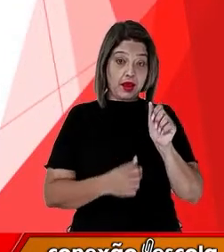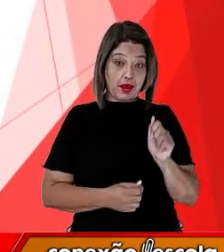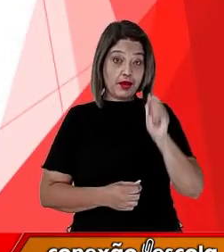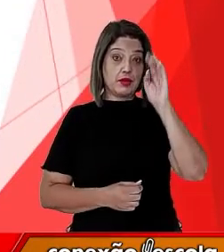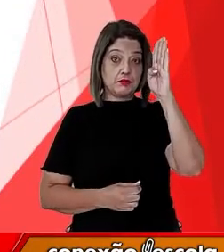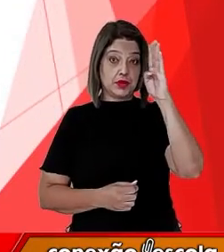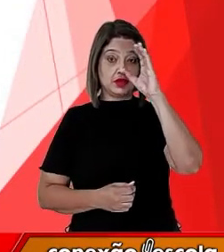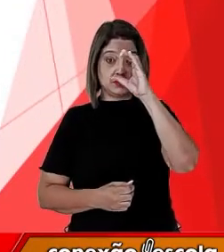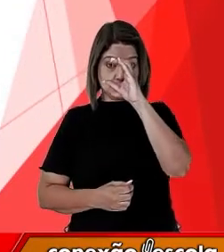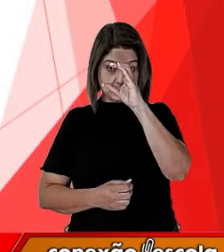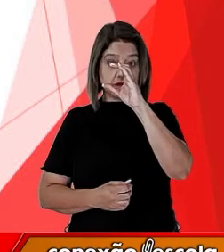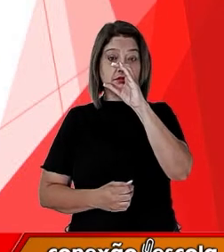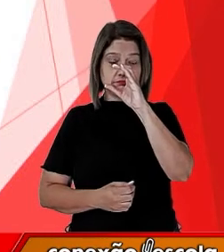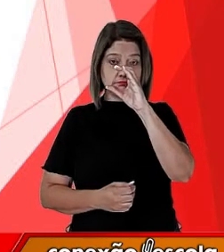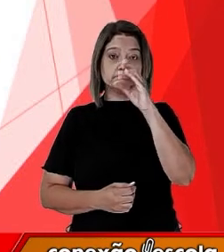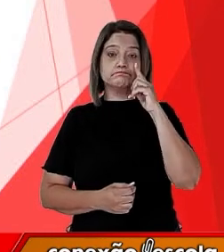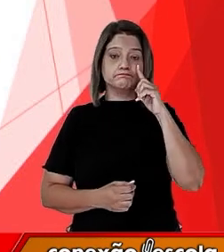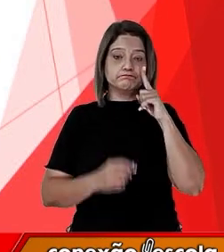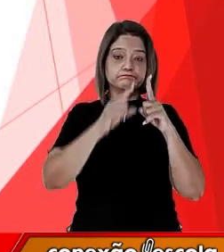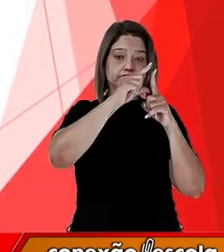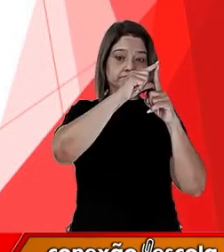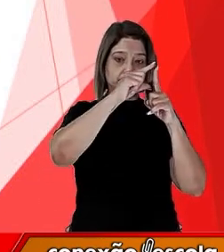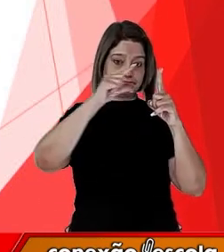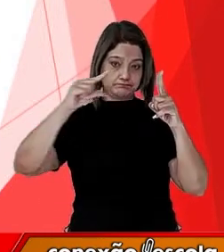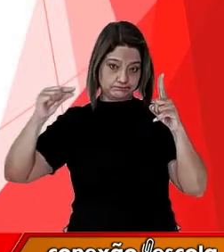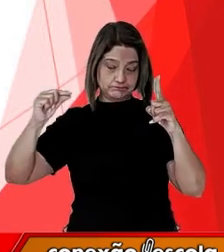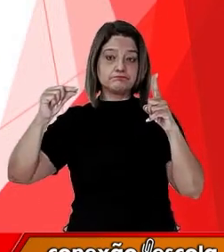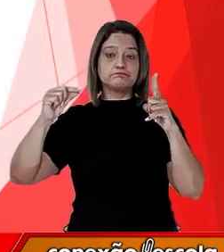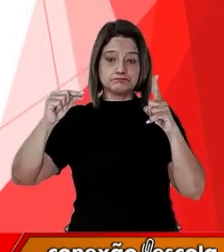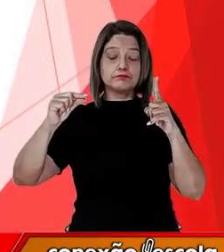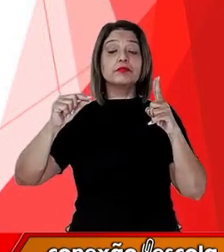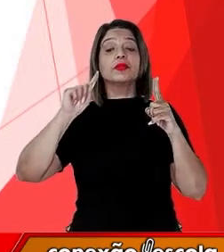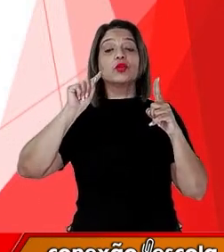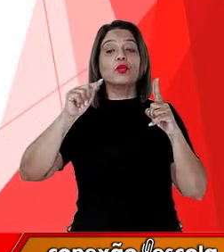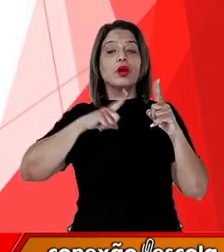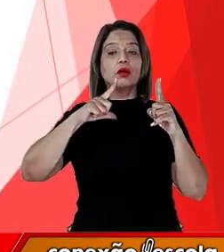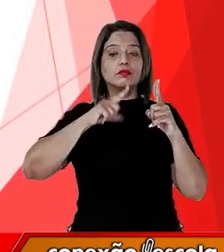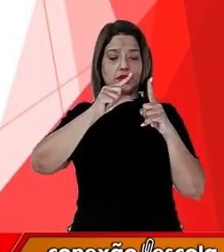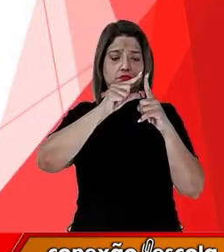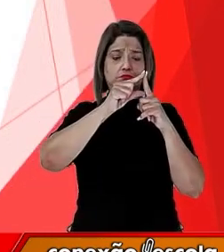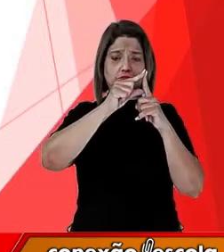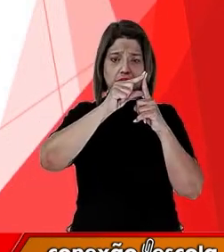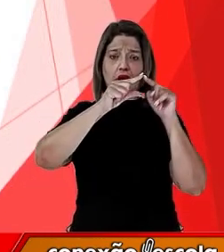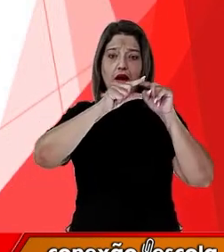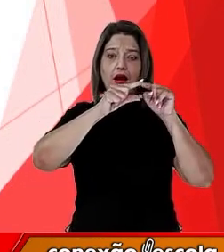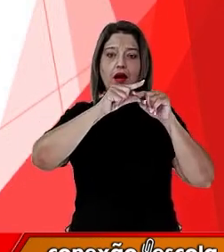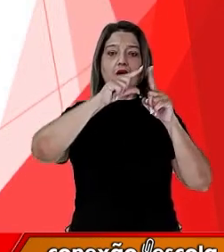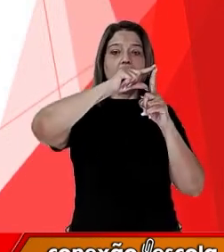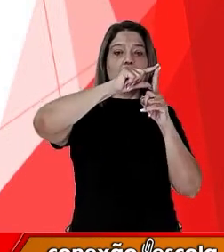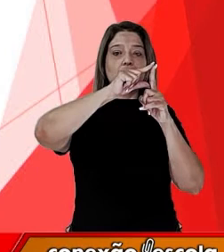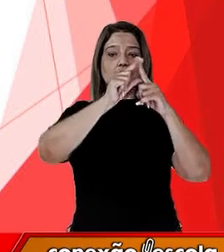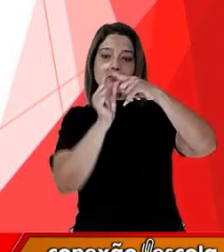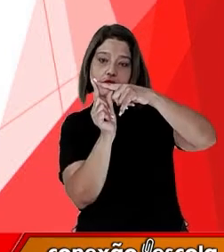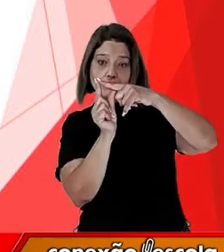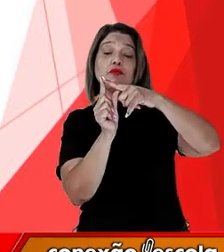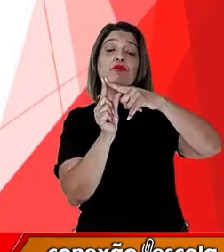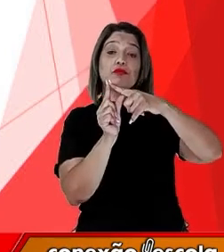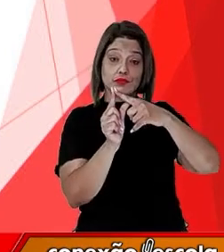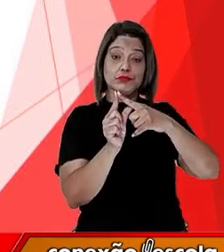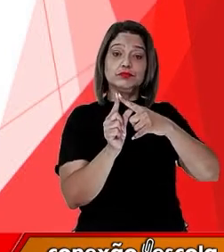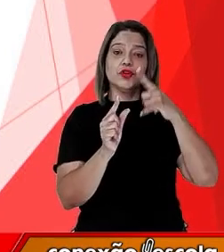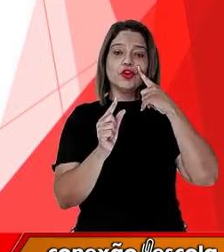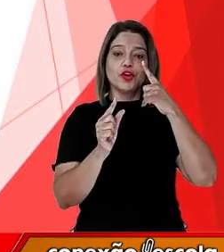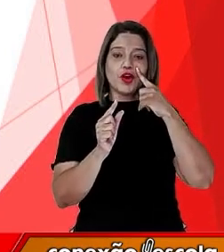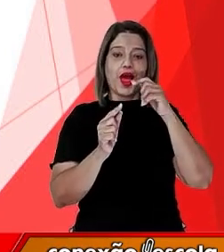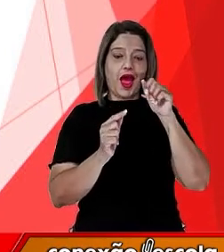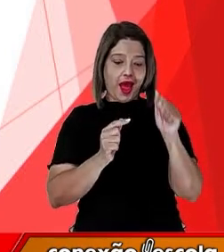ABC, que é o triângulo roxinho, e esse triângulo ele foi rotacionado para o triângulo A', B',